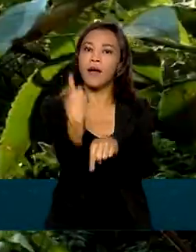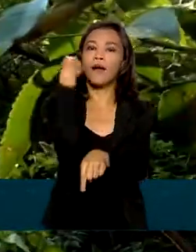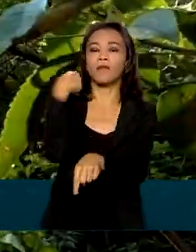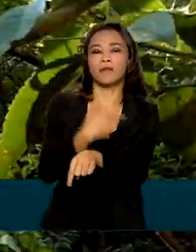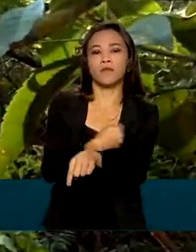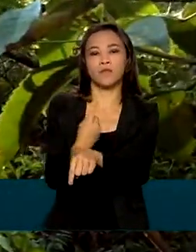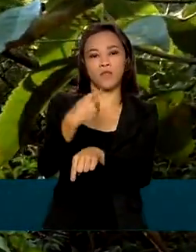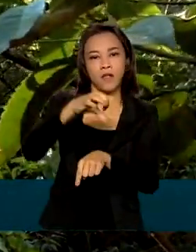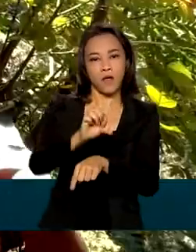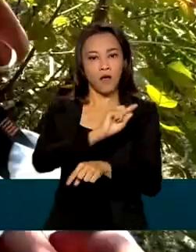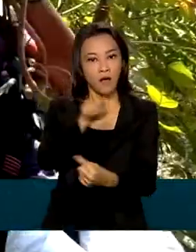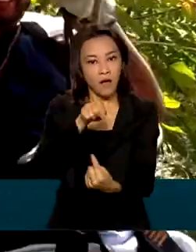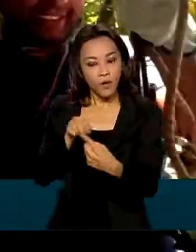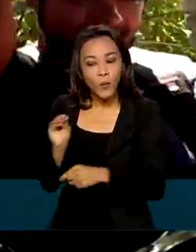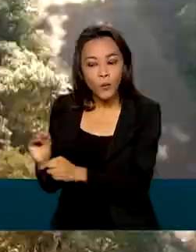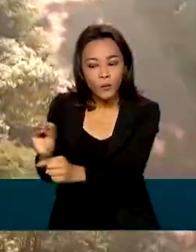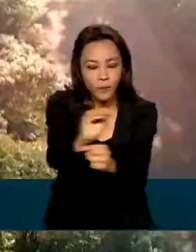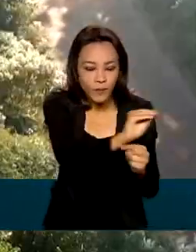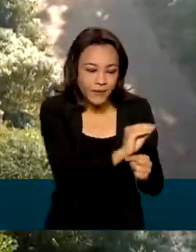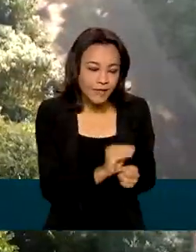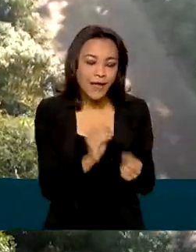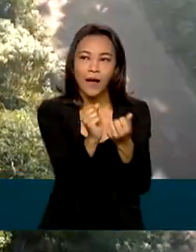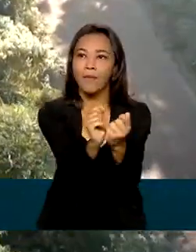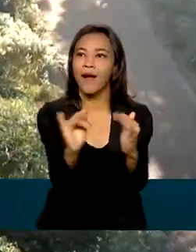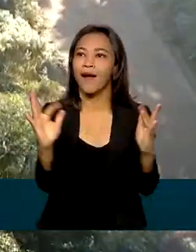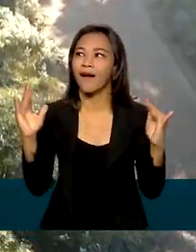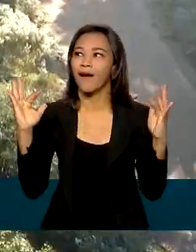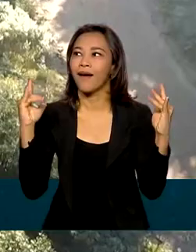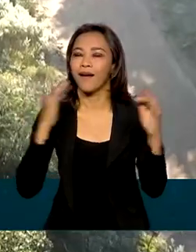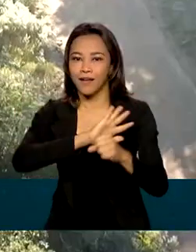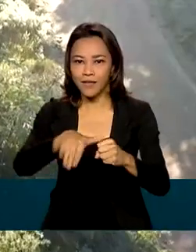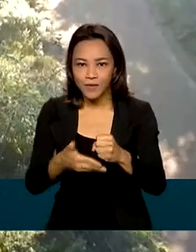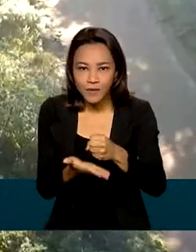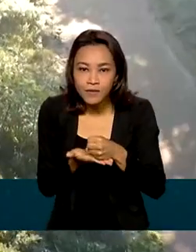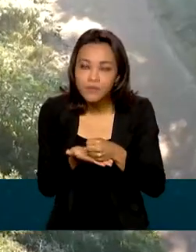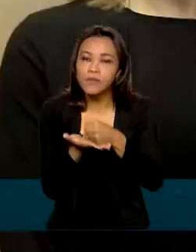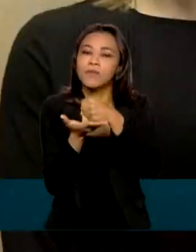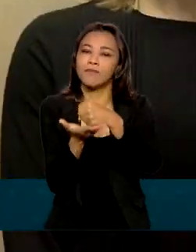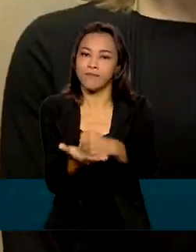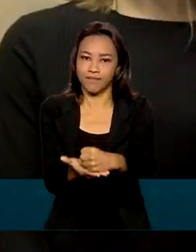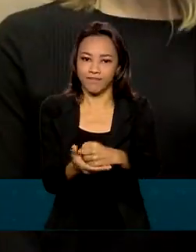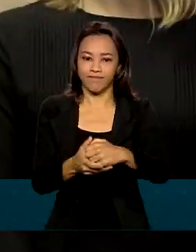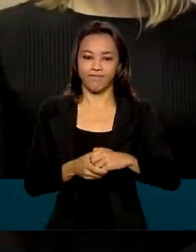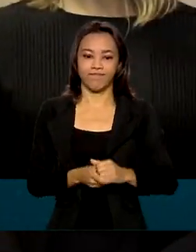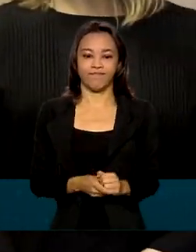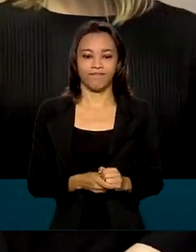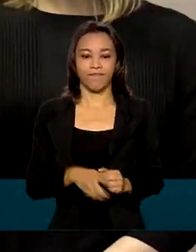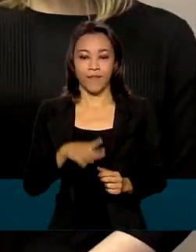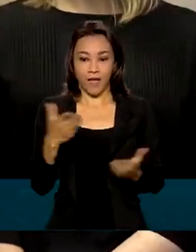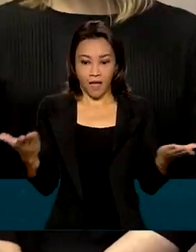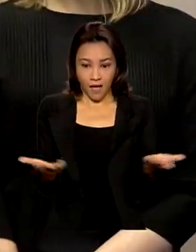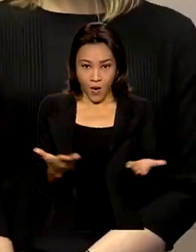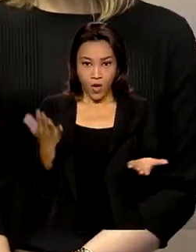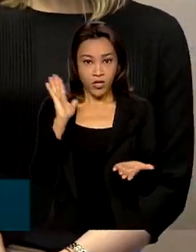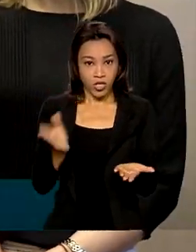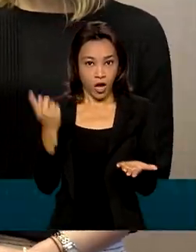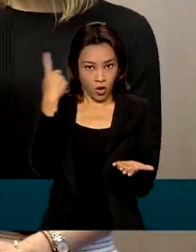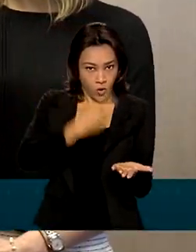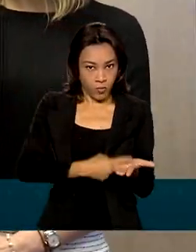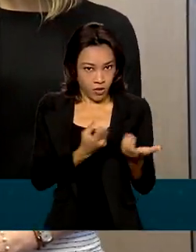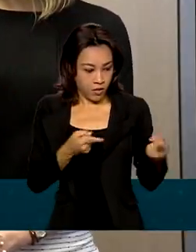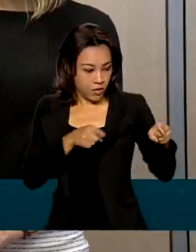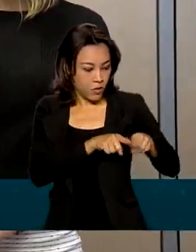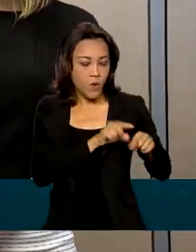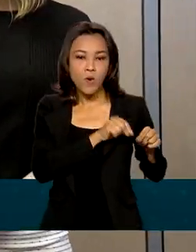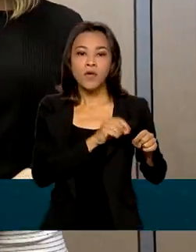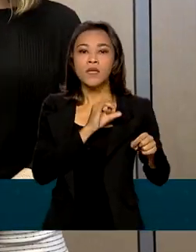contribuir com a conservação ambiental EA sustentabilidade de unidades de conservação nós combinamos agora com você me viu